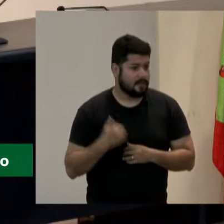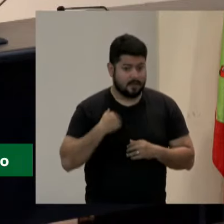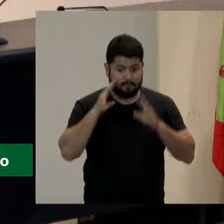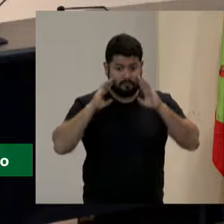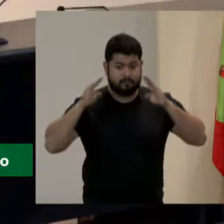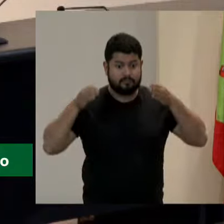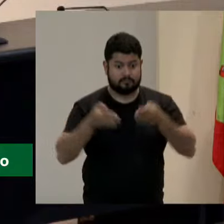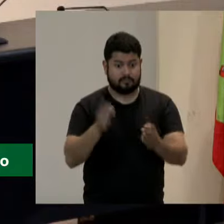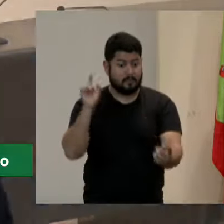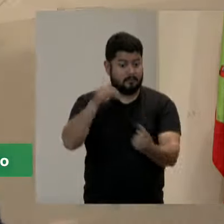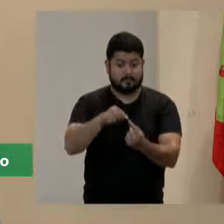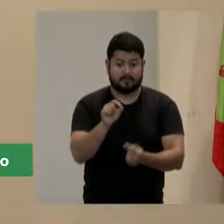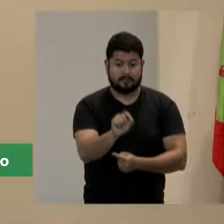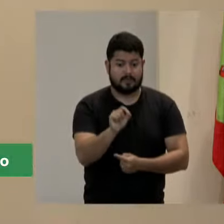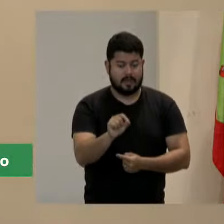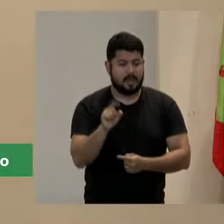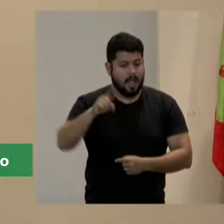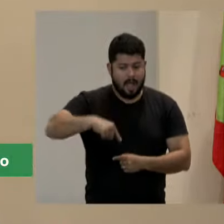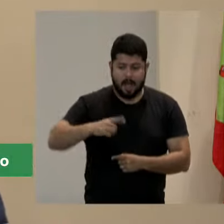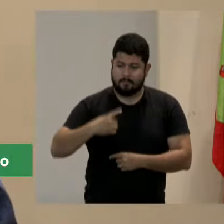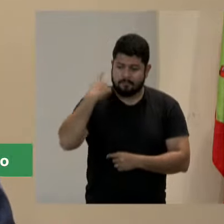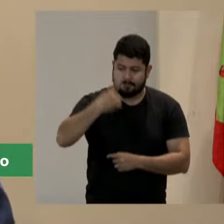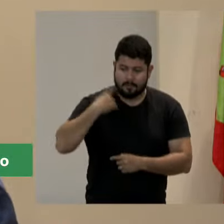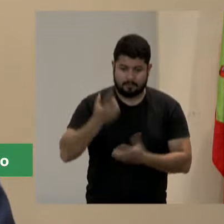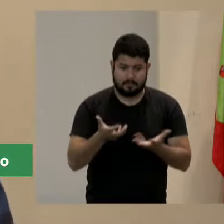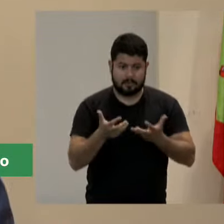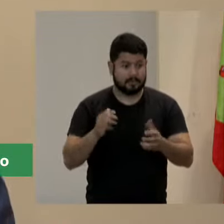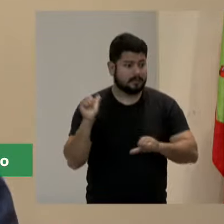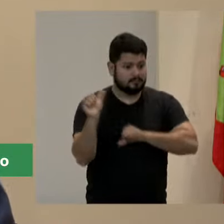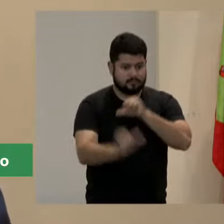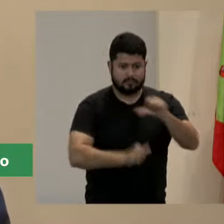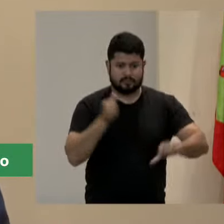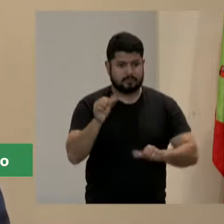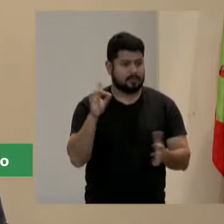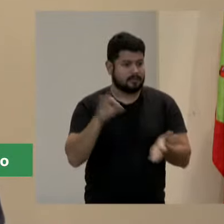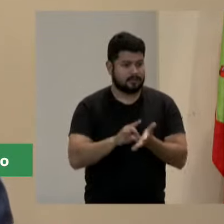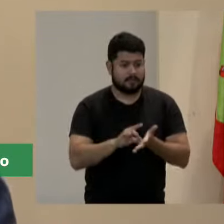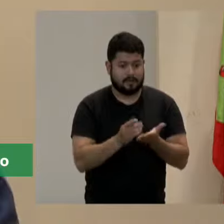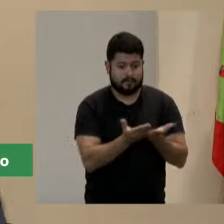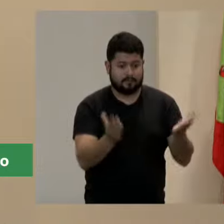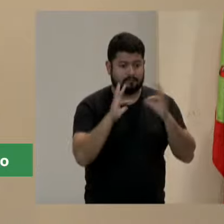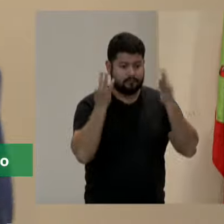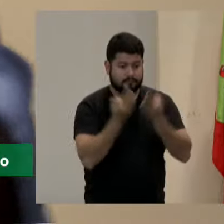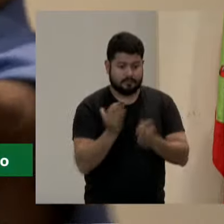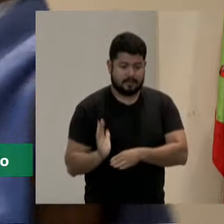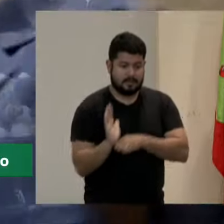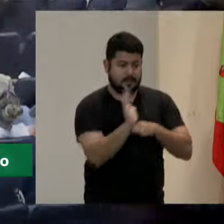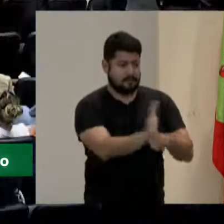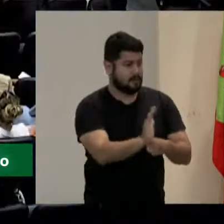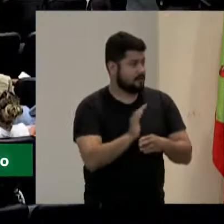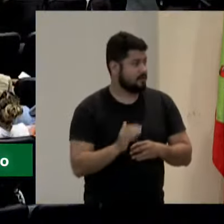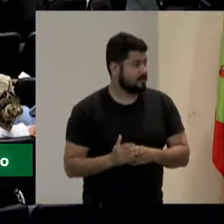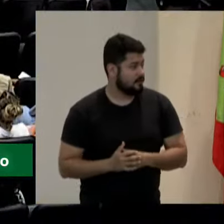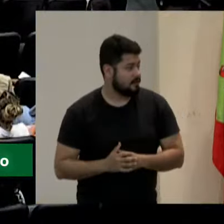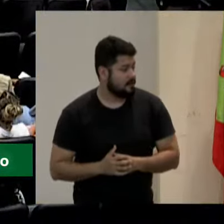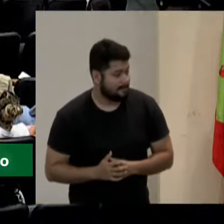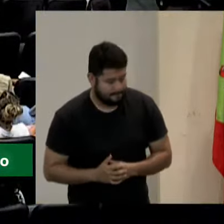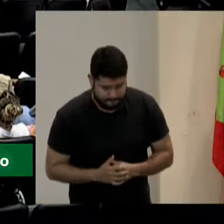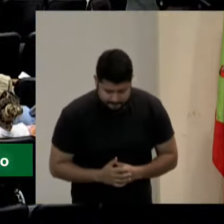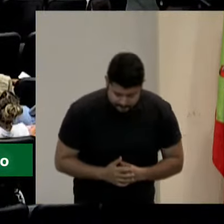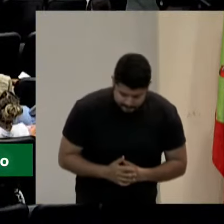advogado, porque eu queria mudar a realidade da minha família. E até eu terminei, vou falar na linguagem